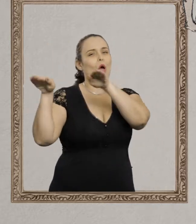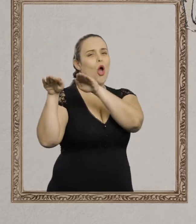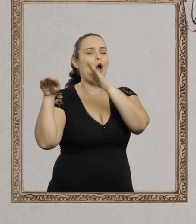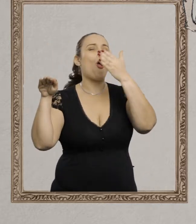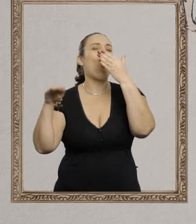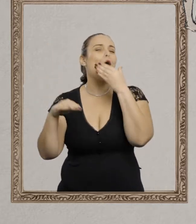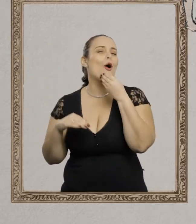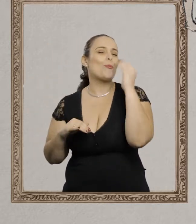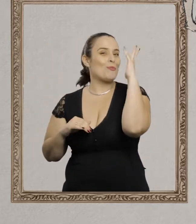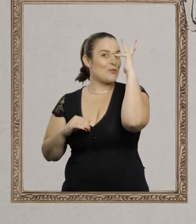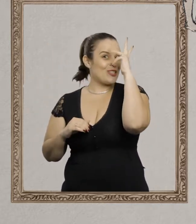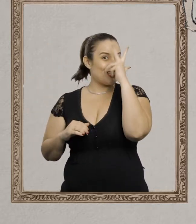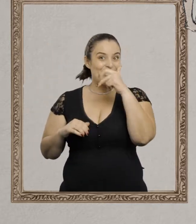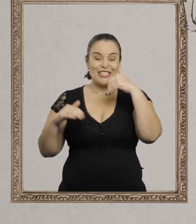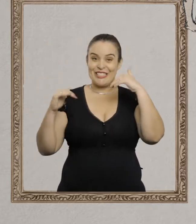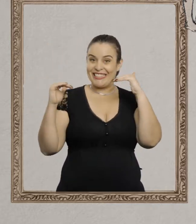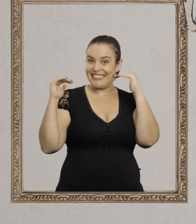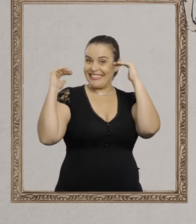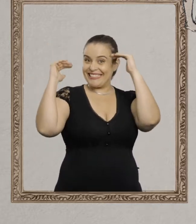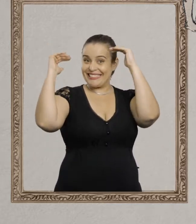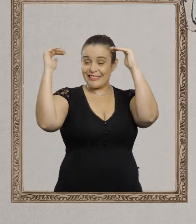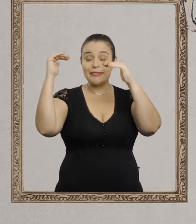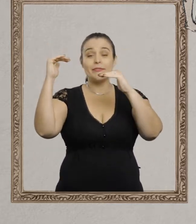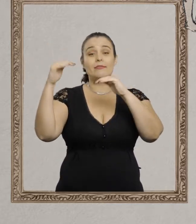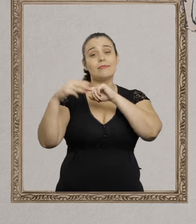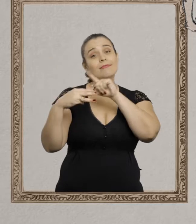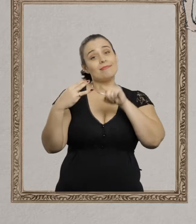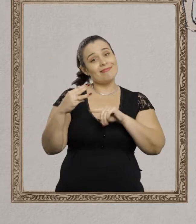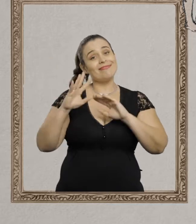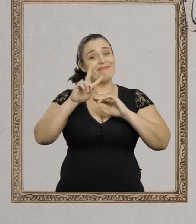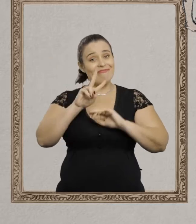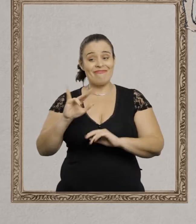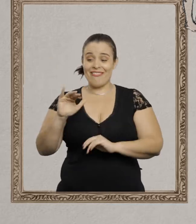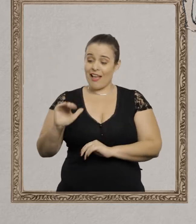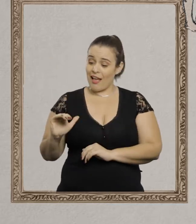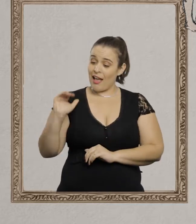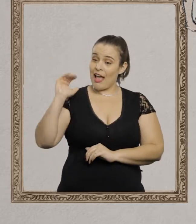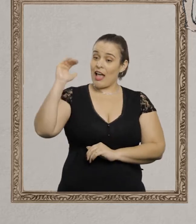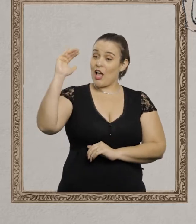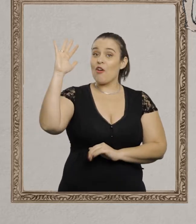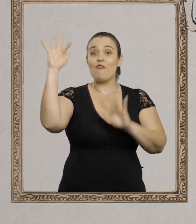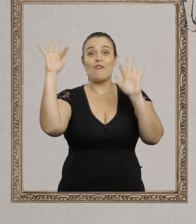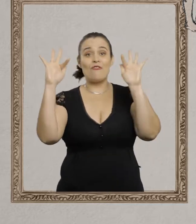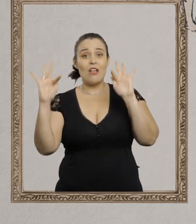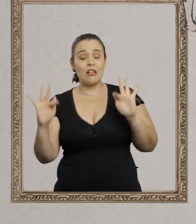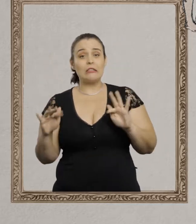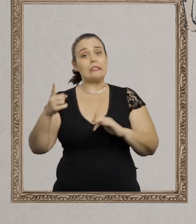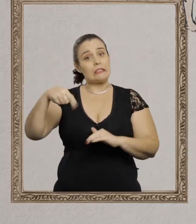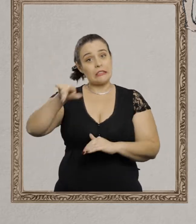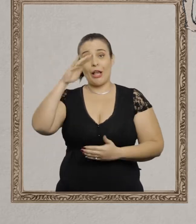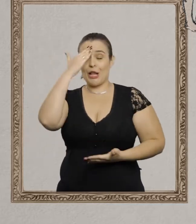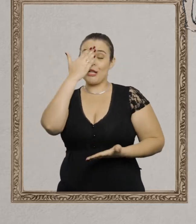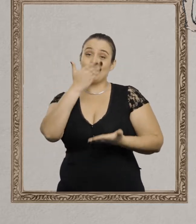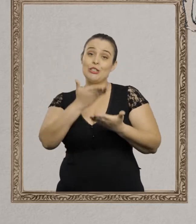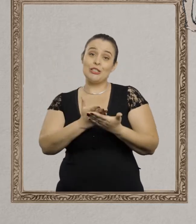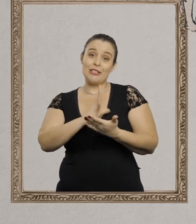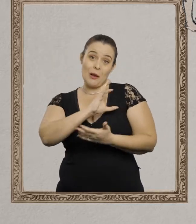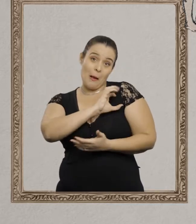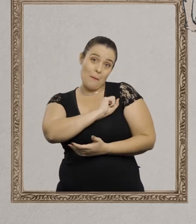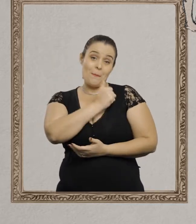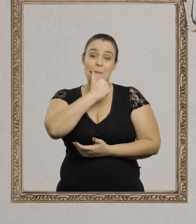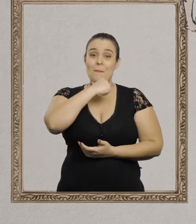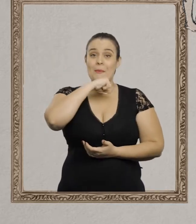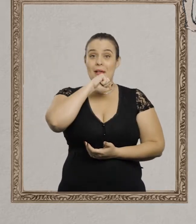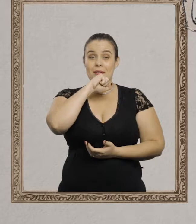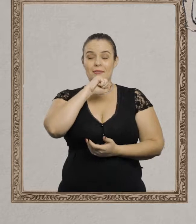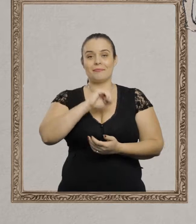moços bonitos e crescidos. As crianças seriam felizes. Elas acreditam no amor de mãe. Essa era